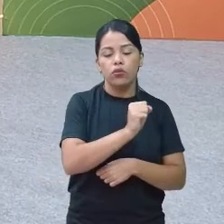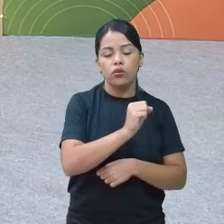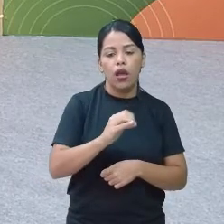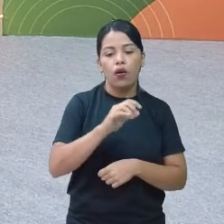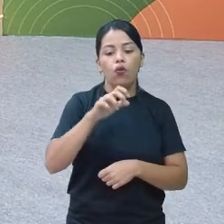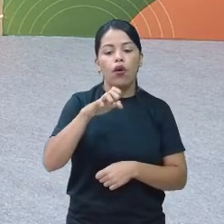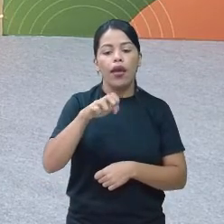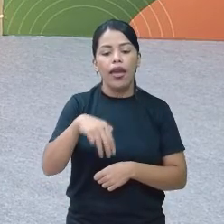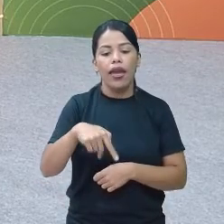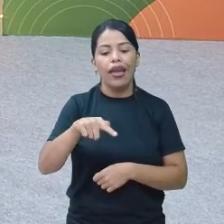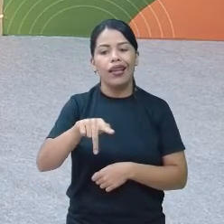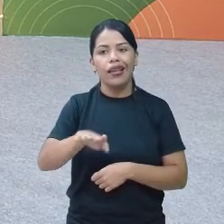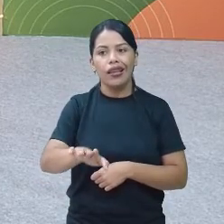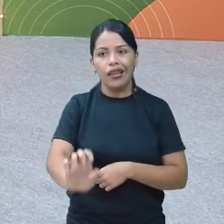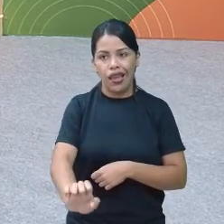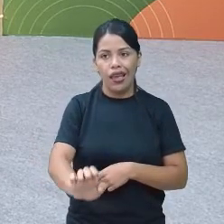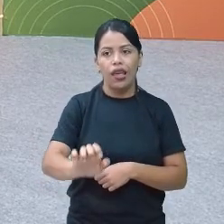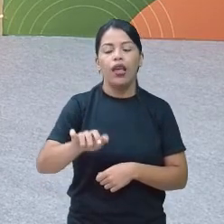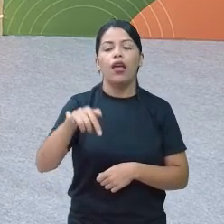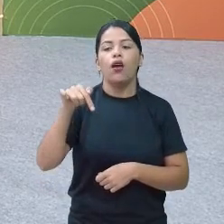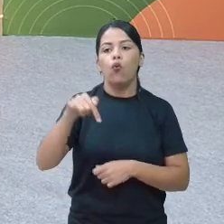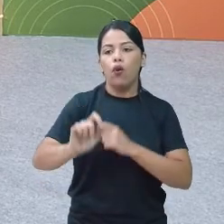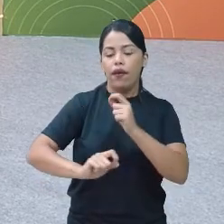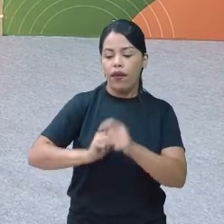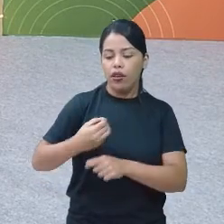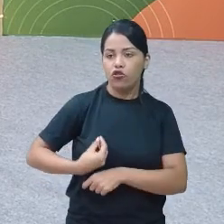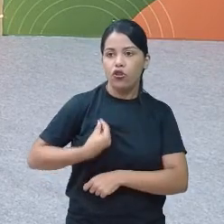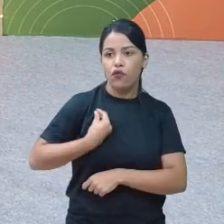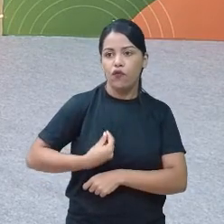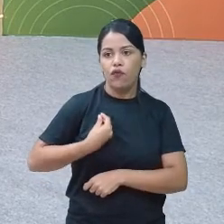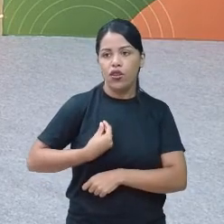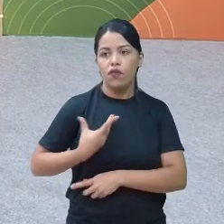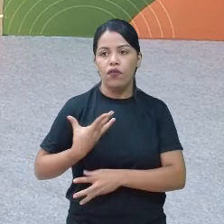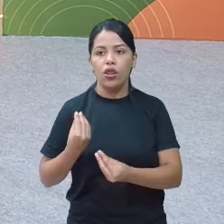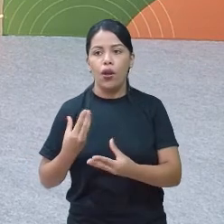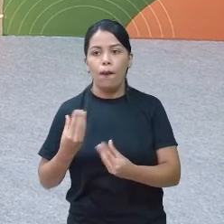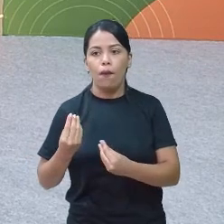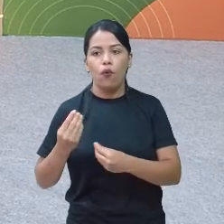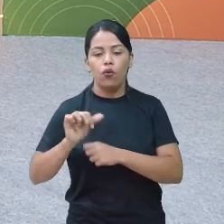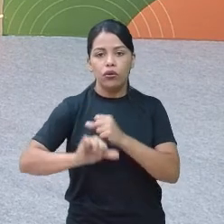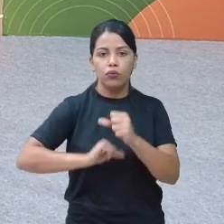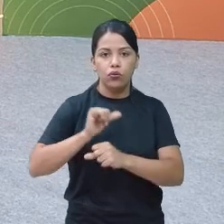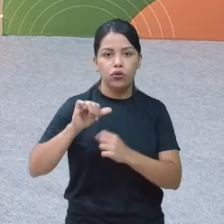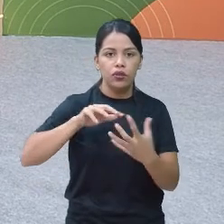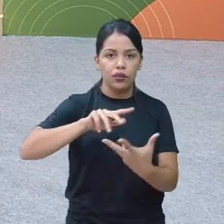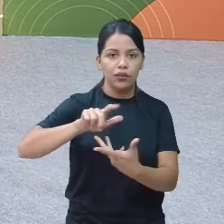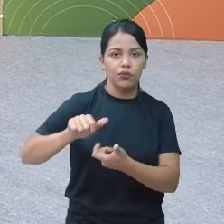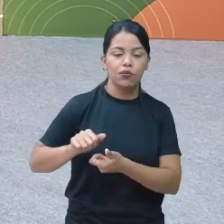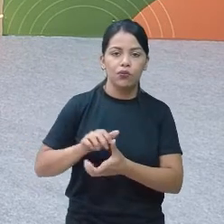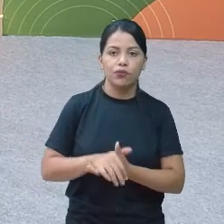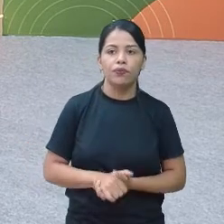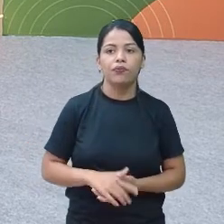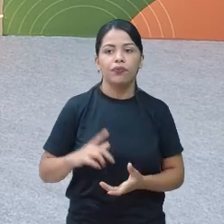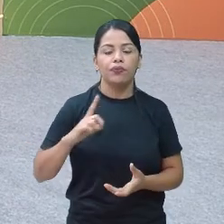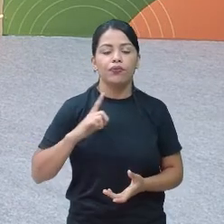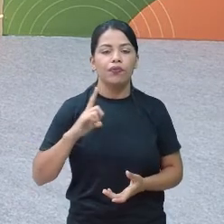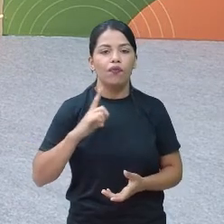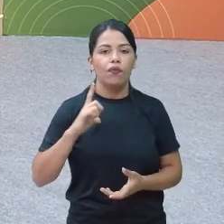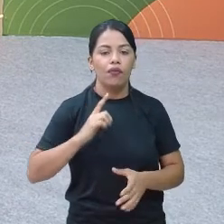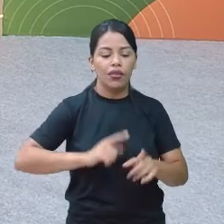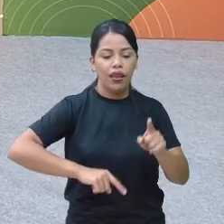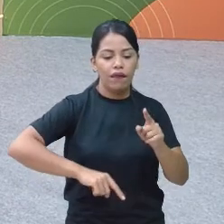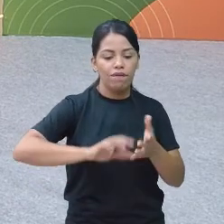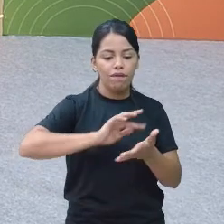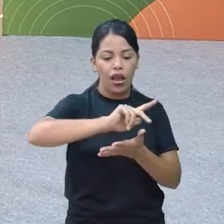consegue perceber que as informações foram completadas pelo uso desses pronomes relativos. E a gente tem o emprego de